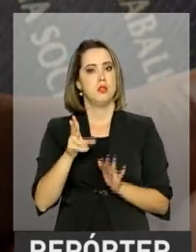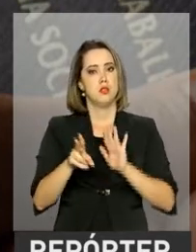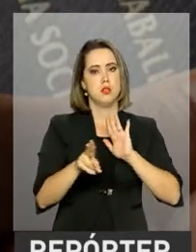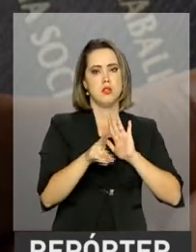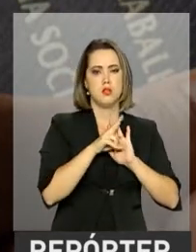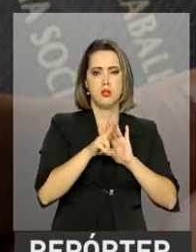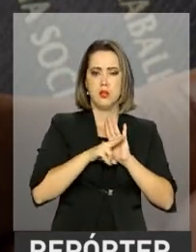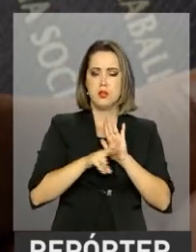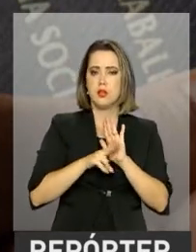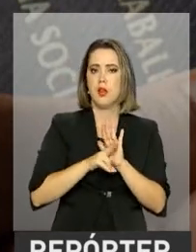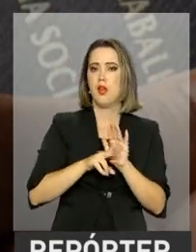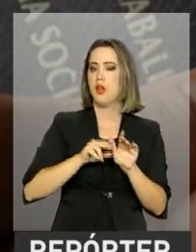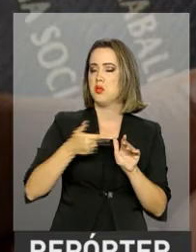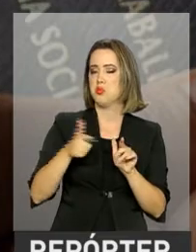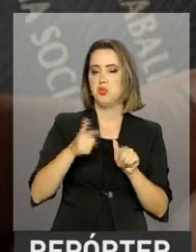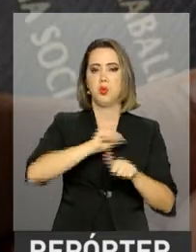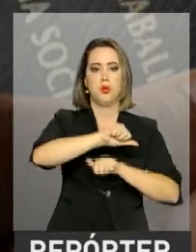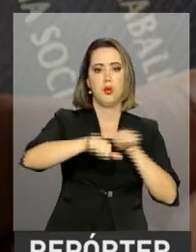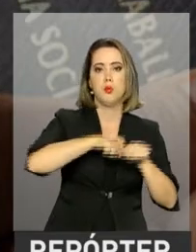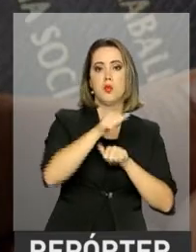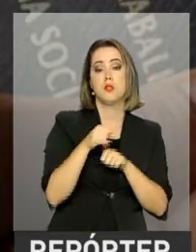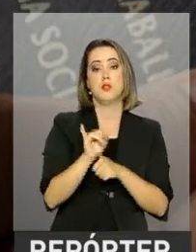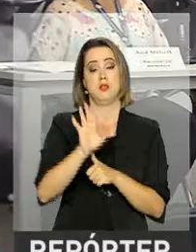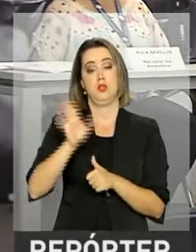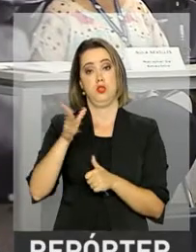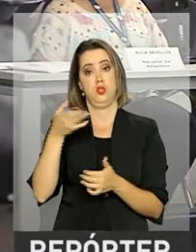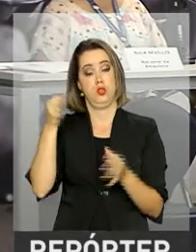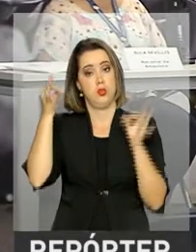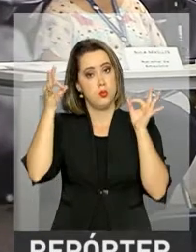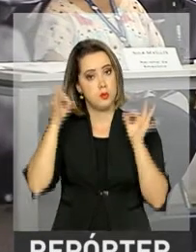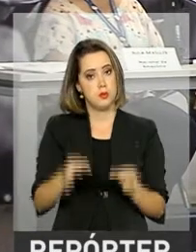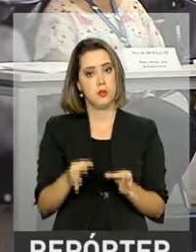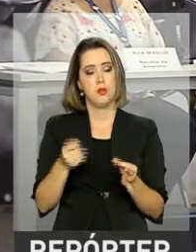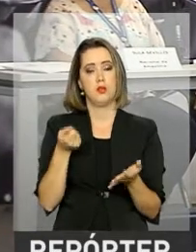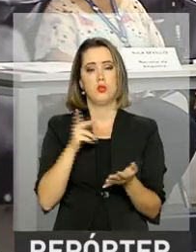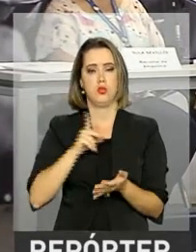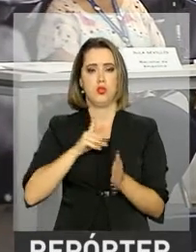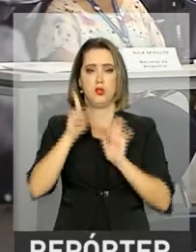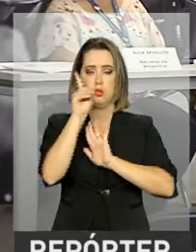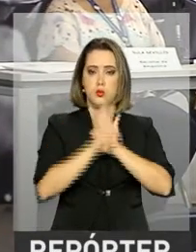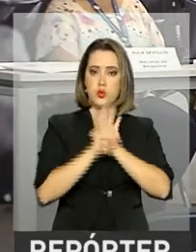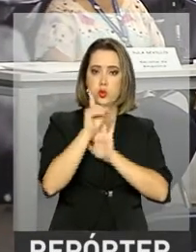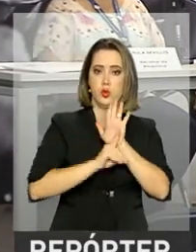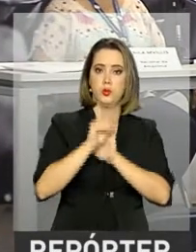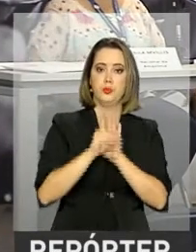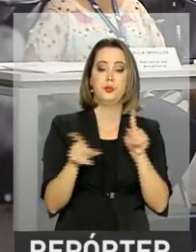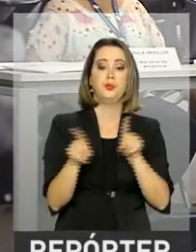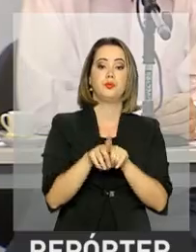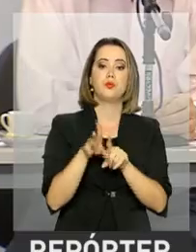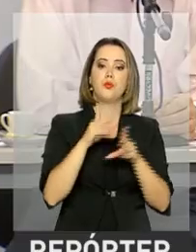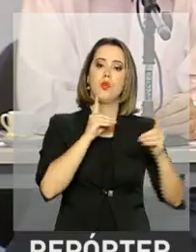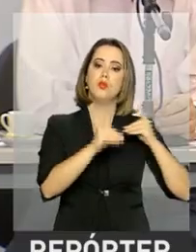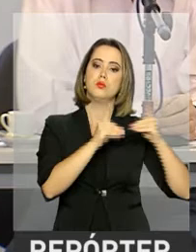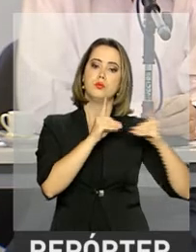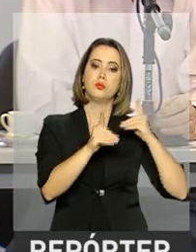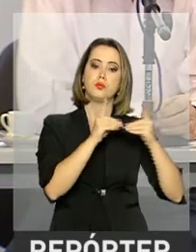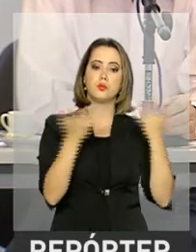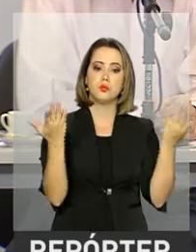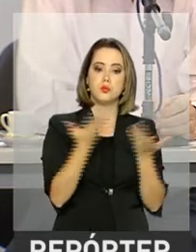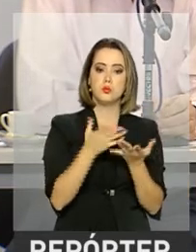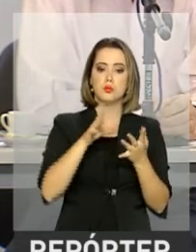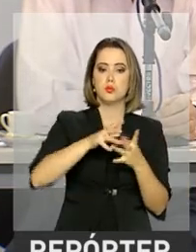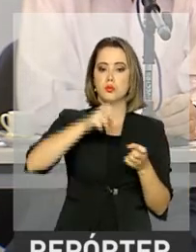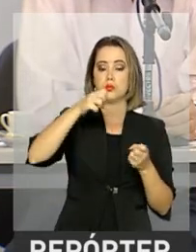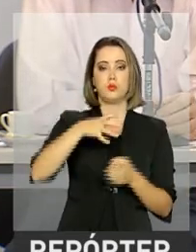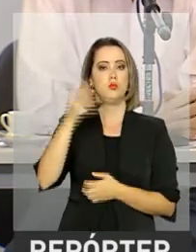e tempo de contribuição para se aposentar a reforma da previdência foi tema de debate no programa revista brasil da rádio